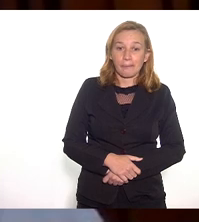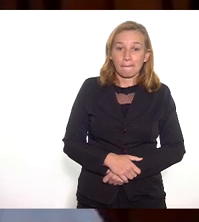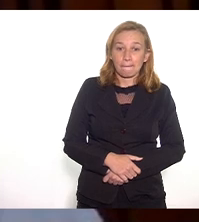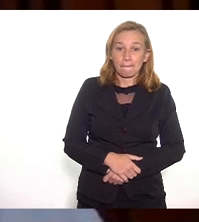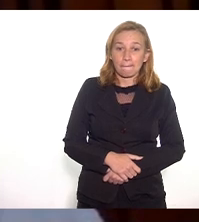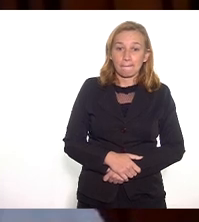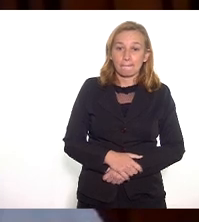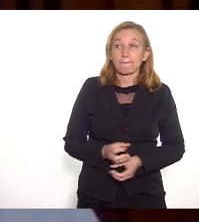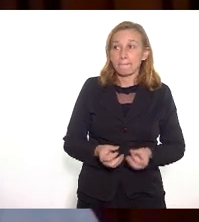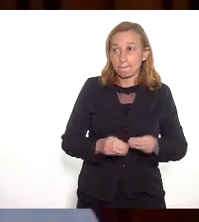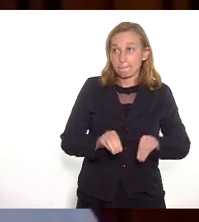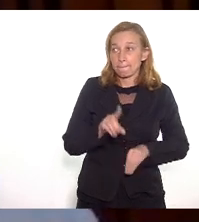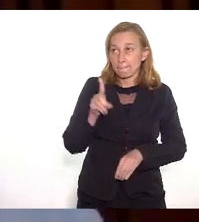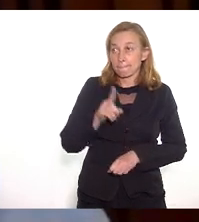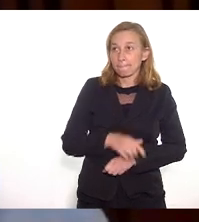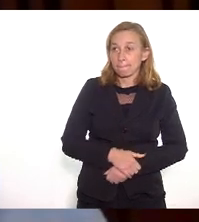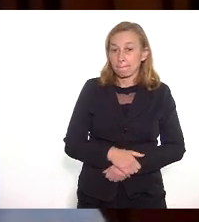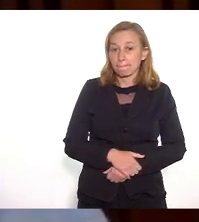Então, ele está prejudicado.